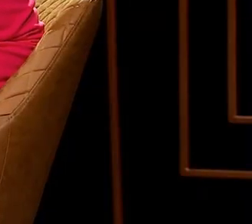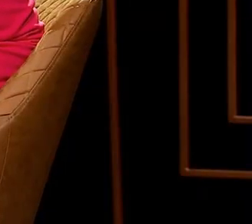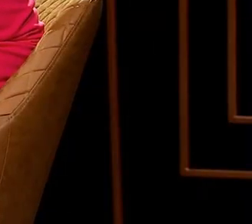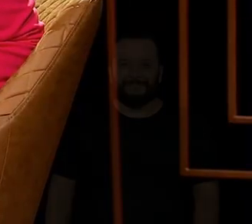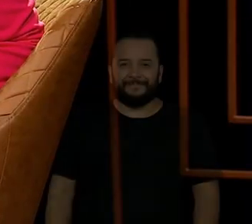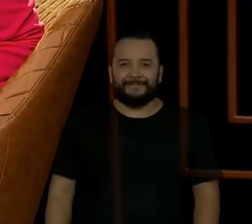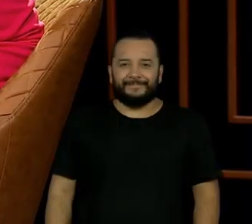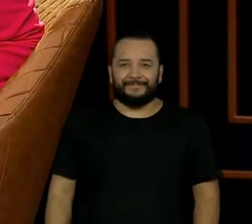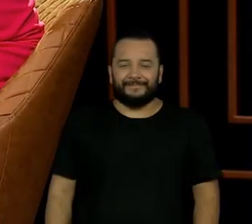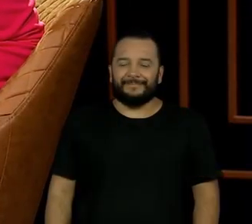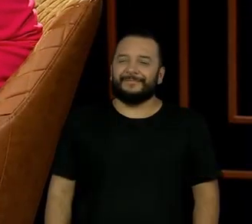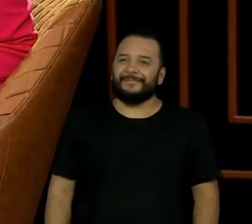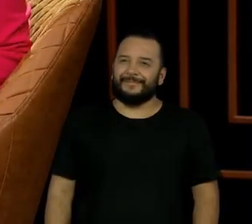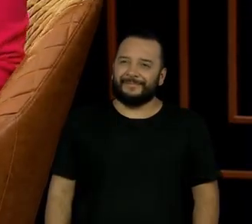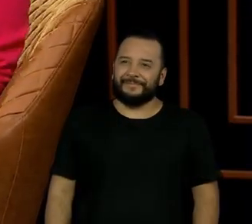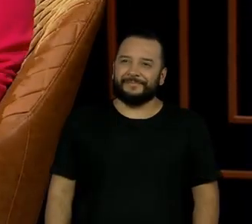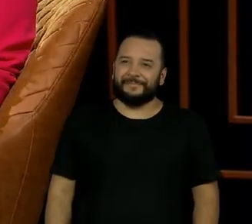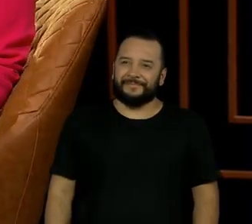que legal eu